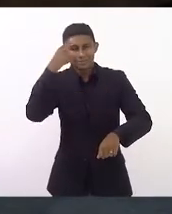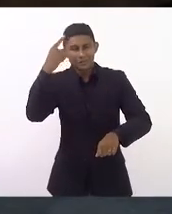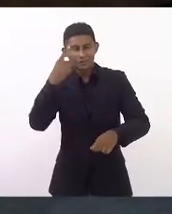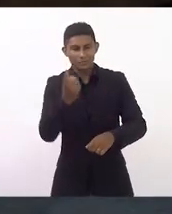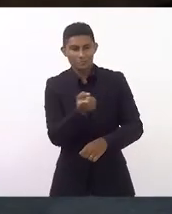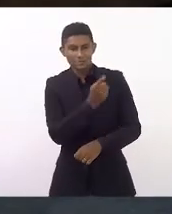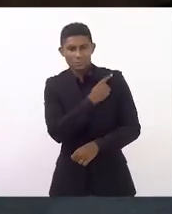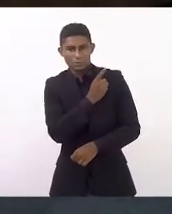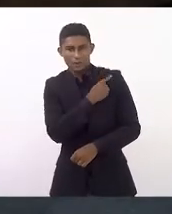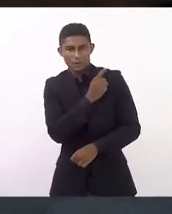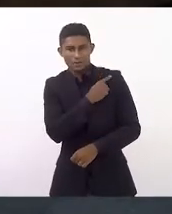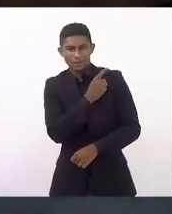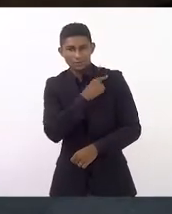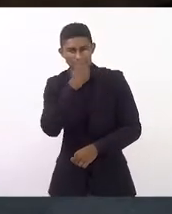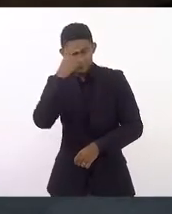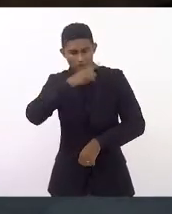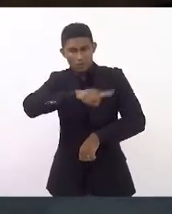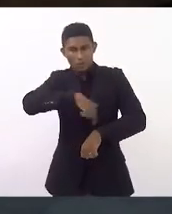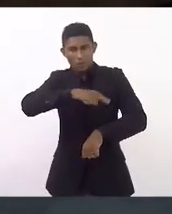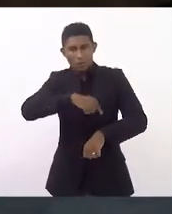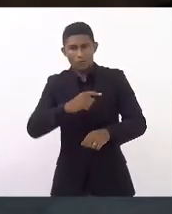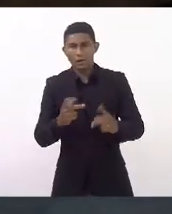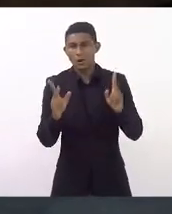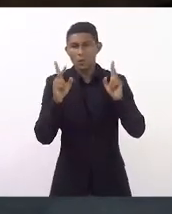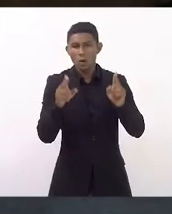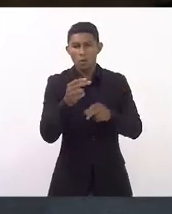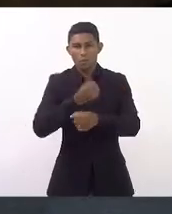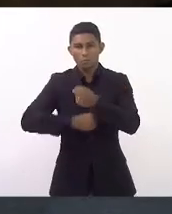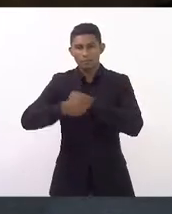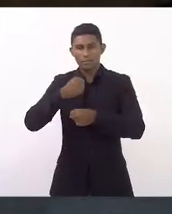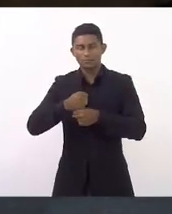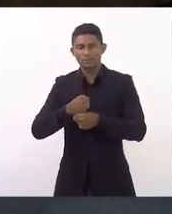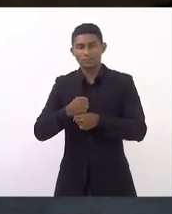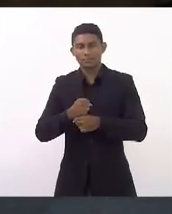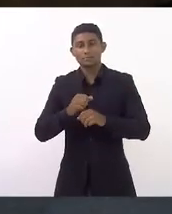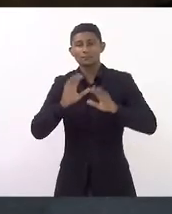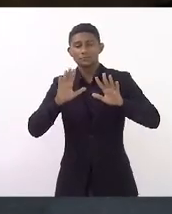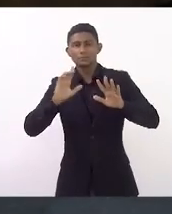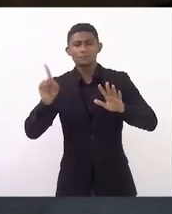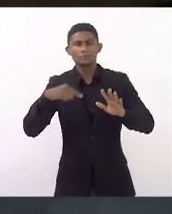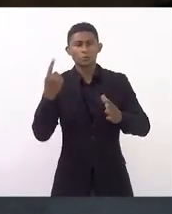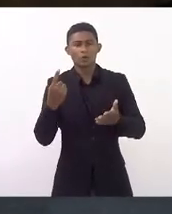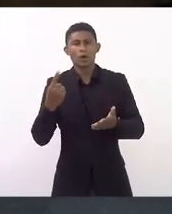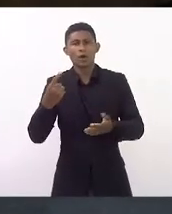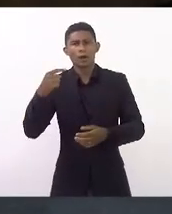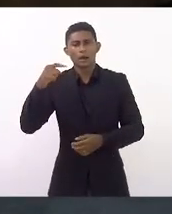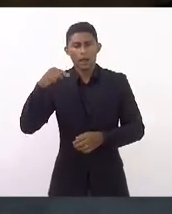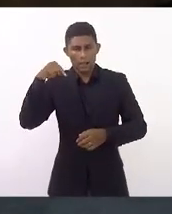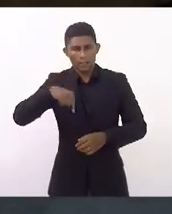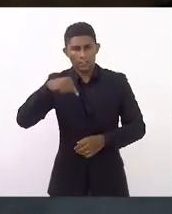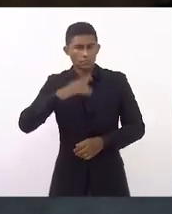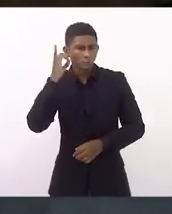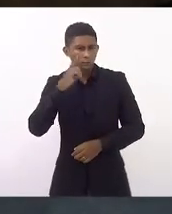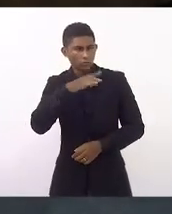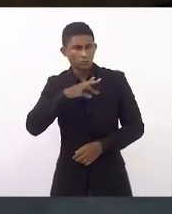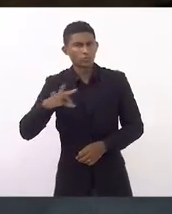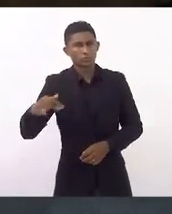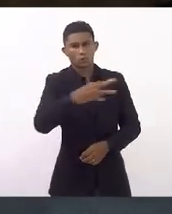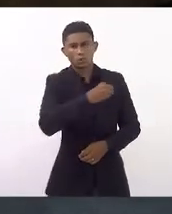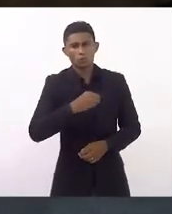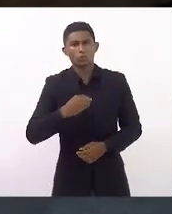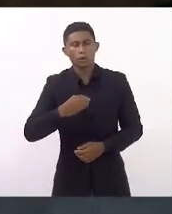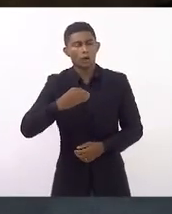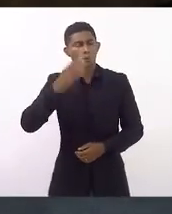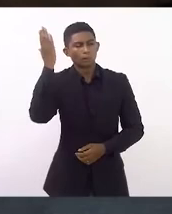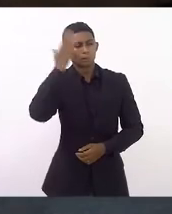médio, a mesma carga horária do ano passado. Independentemente disso, nós não tínhamos nos comprometido, no nosso caso aqui dos nossos mandatos, de votar